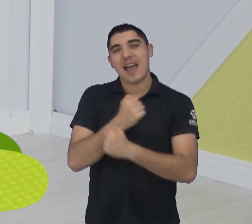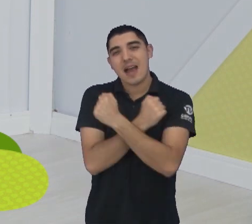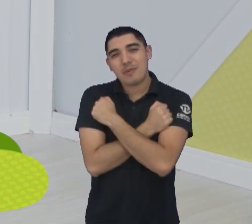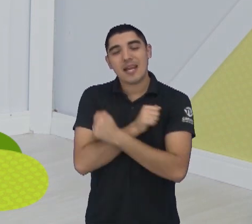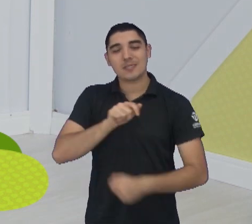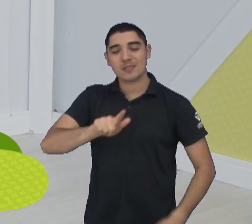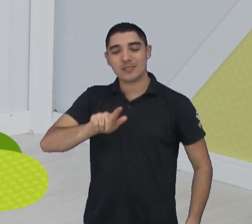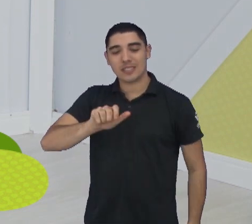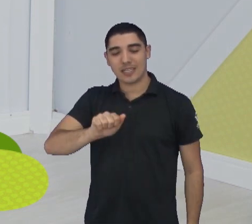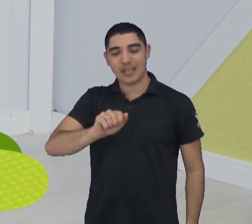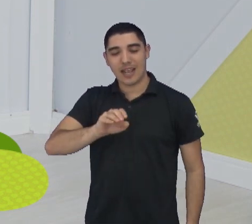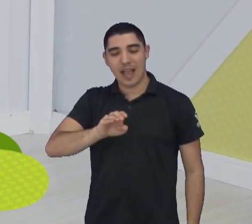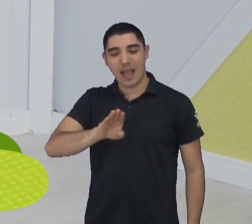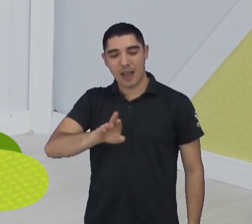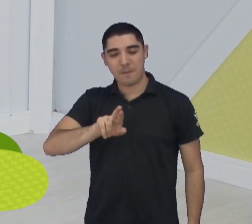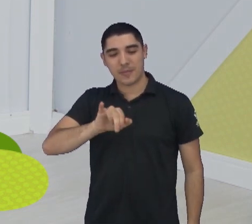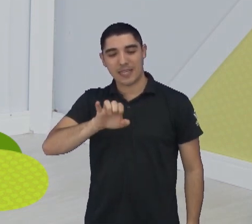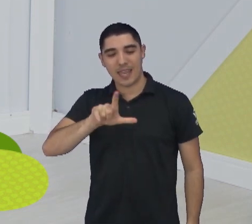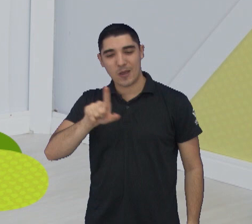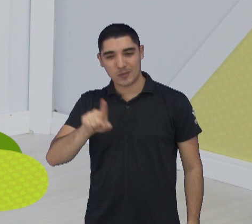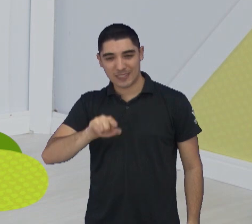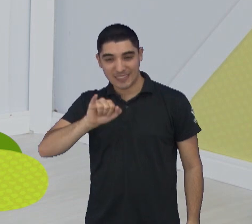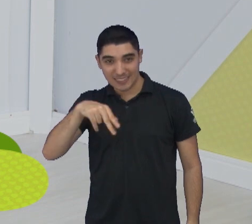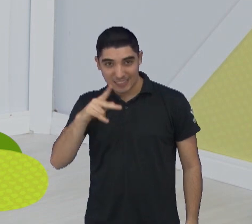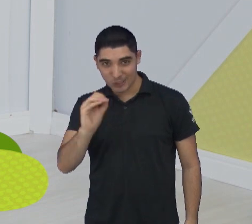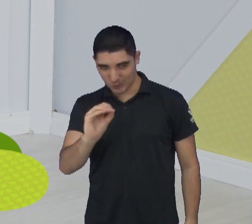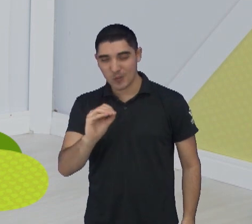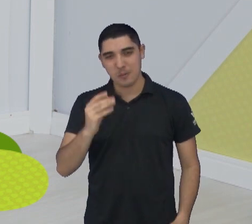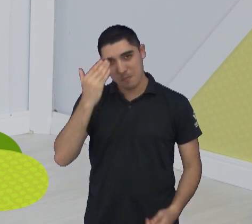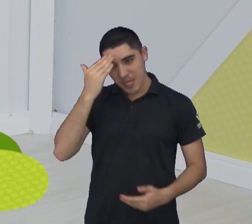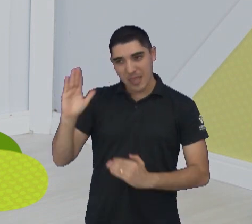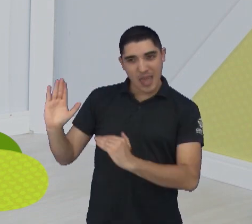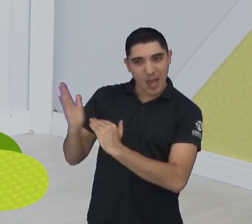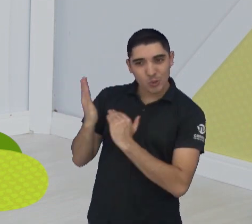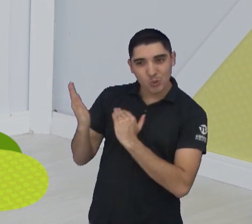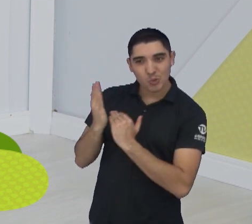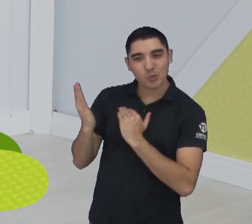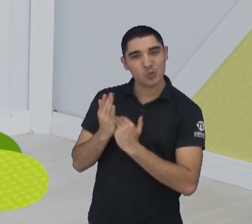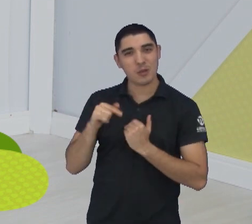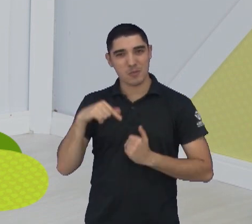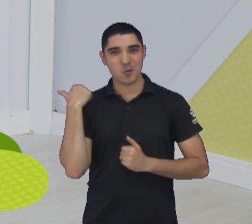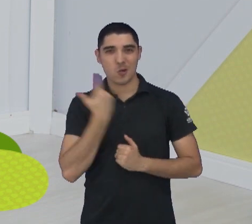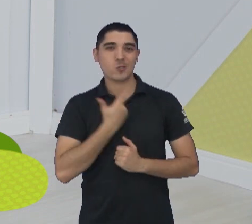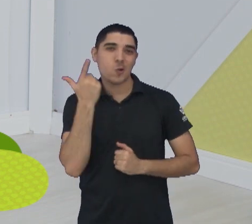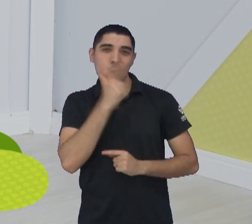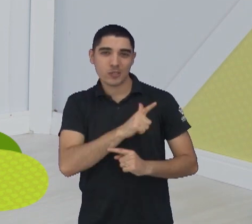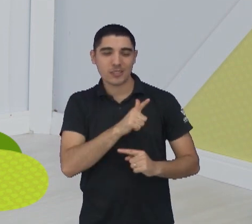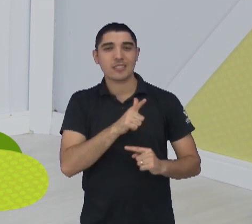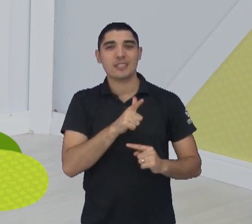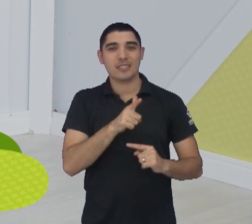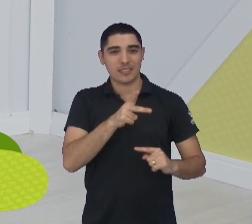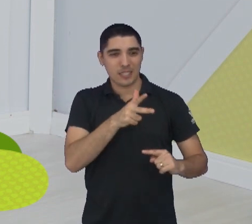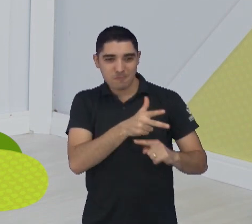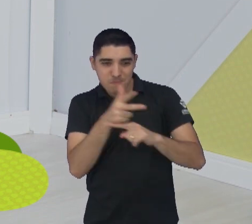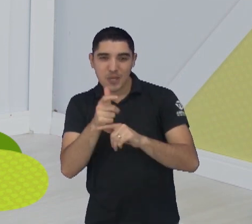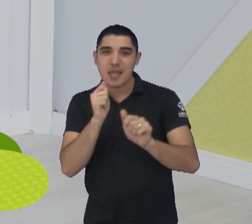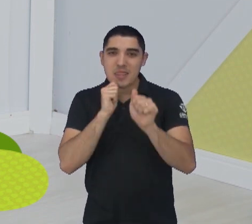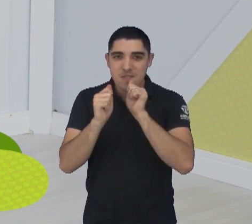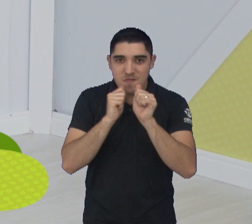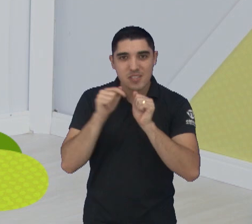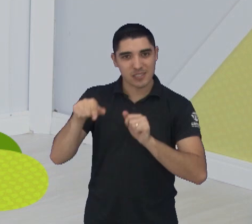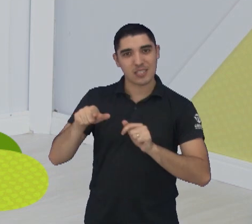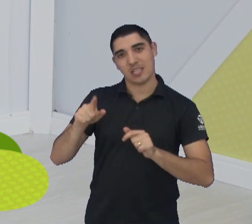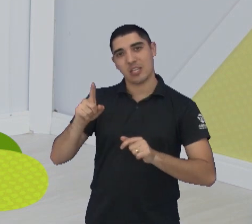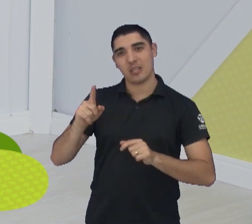sempre acompanhando aí o Hora do Esporte. Obrigado aí pela ajuda de sempre, para a gente poder transmitir os jogos, fazer a reportagem no dia dos jogos,